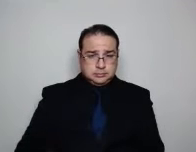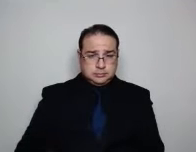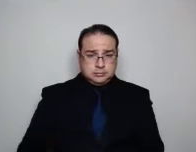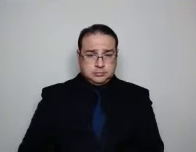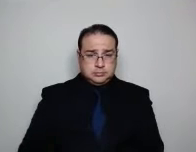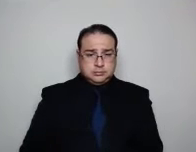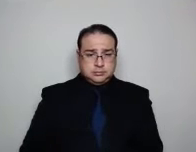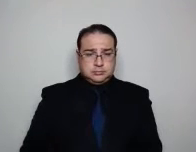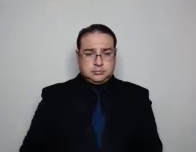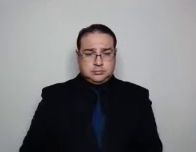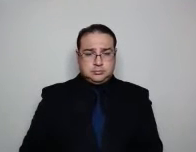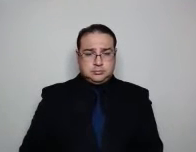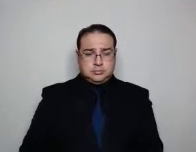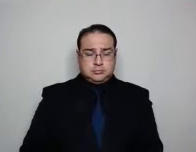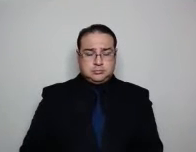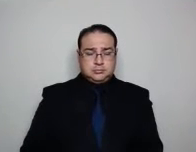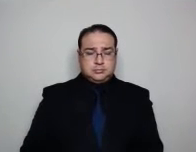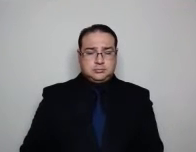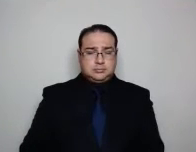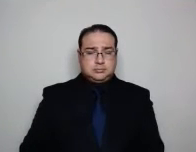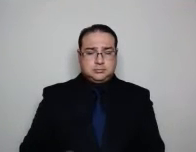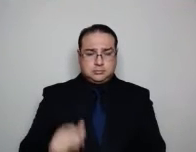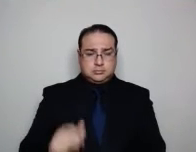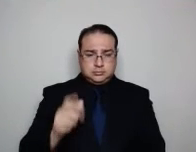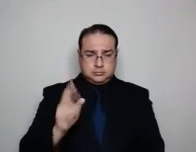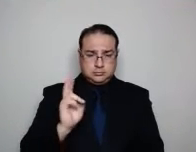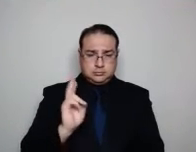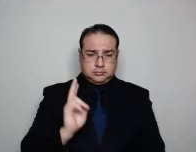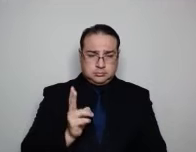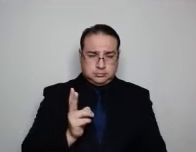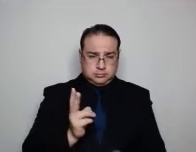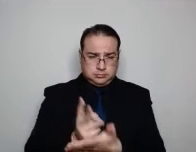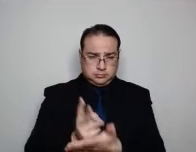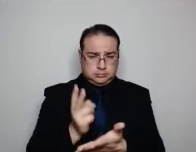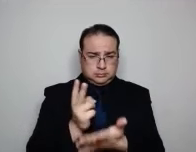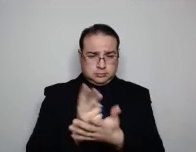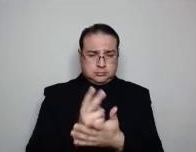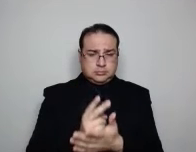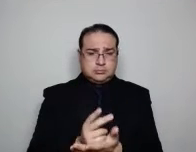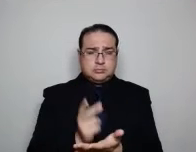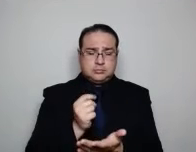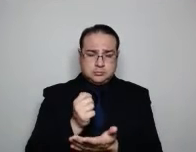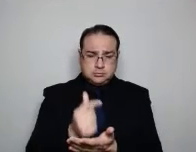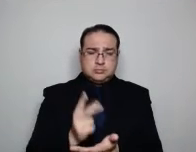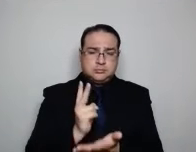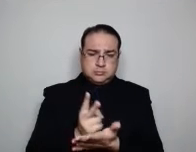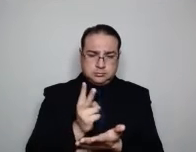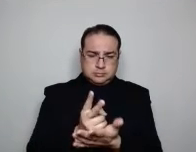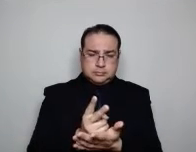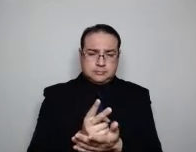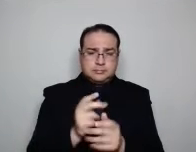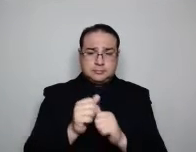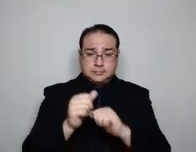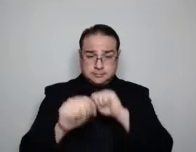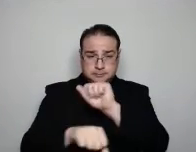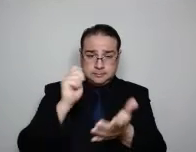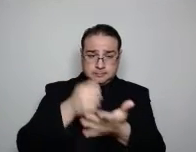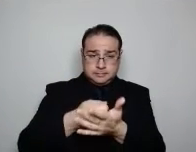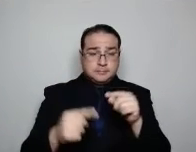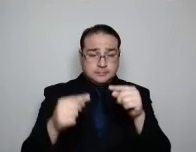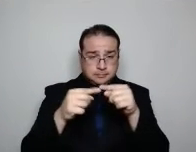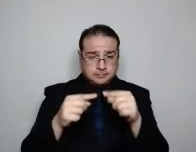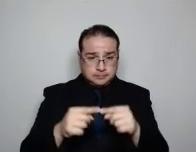seus fornecedores. E essa é exatamente a hipótese dos autos, e esse é o motivo pelo